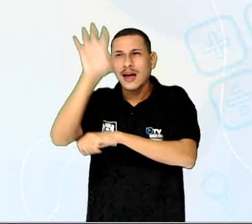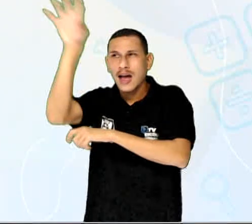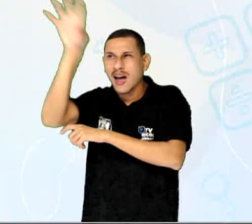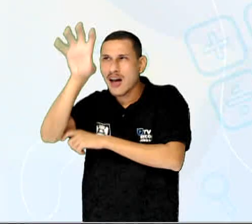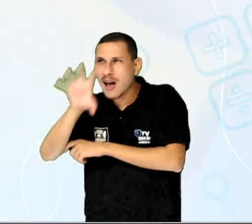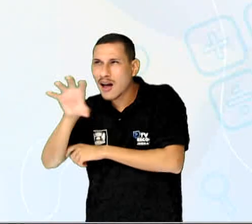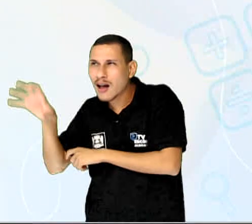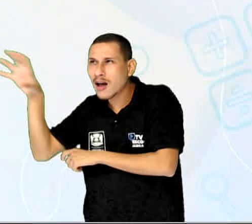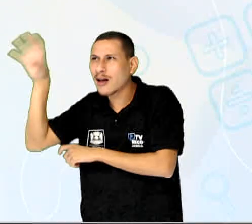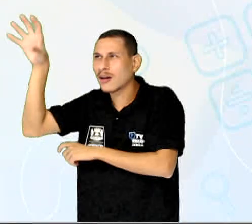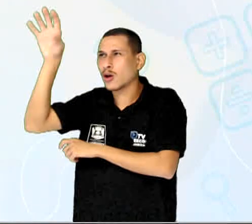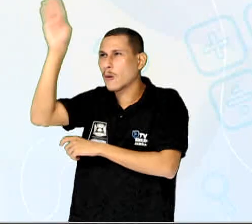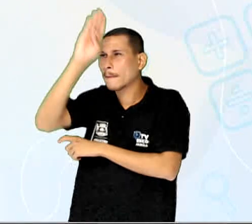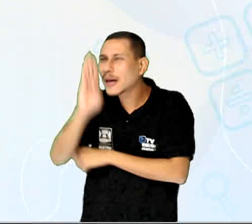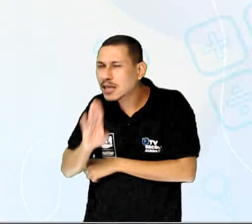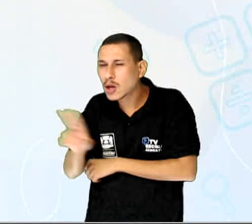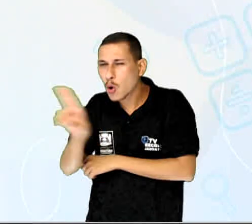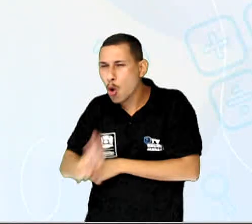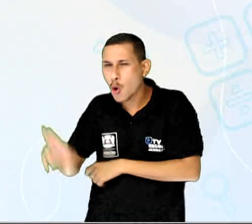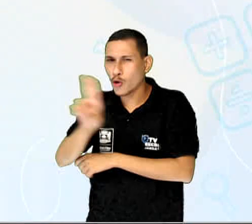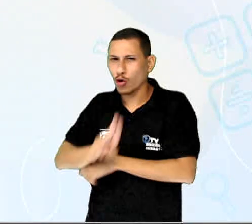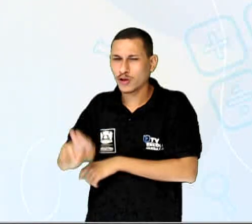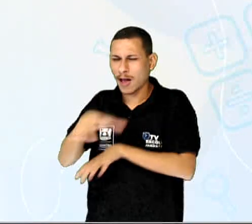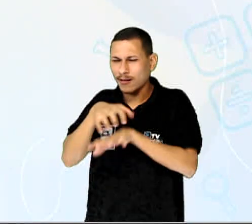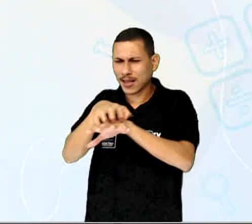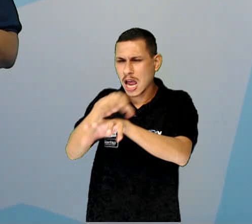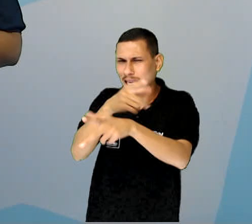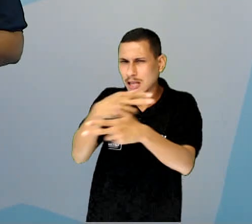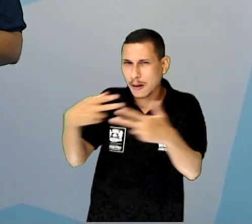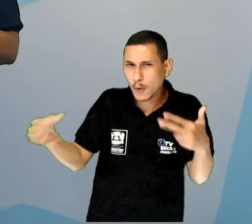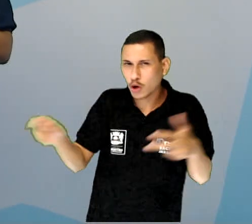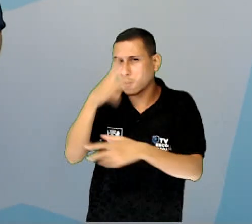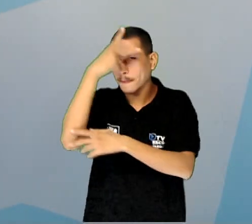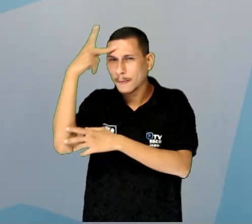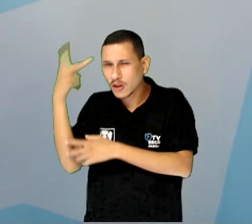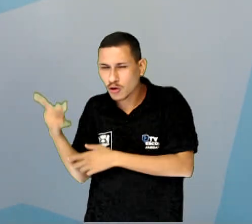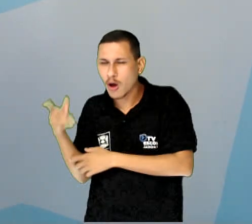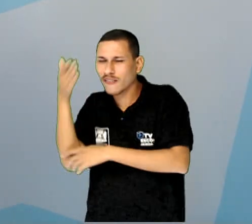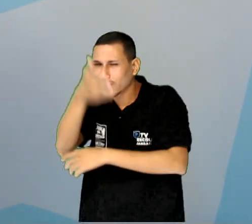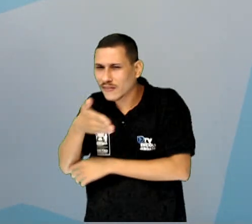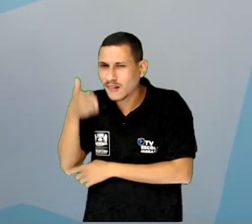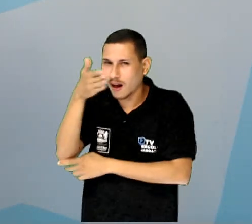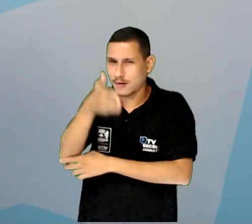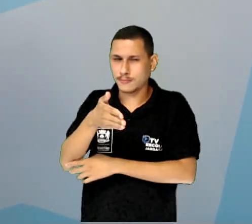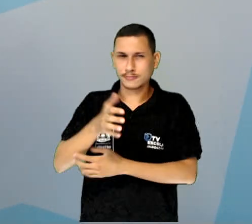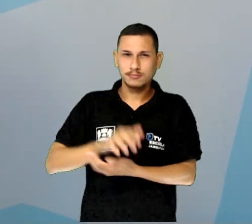são utilizados para o transporte de pessoas com maior frequência.